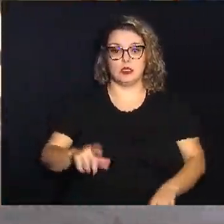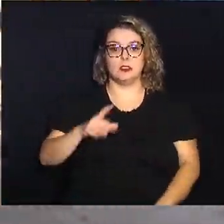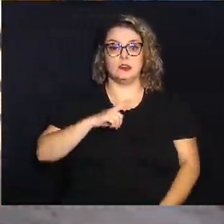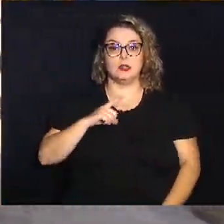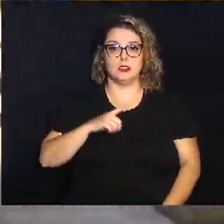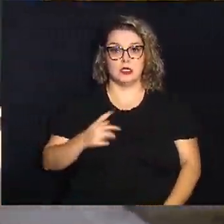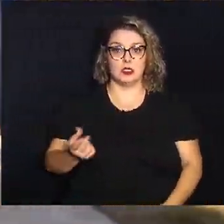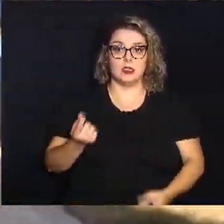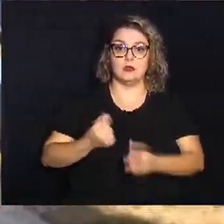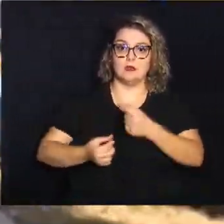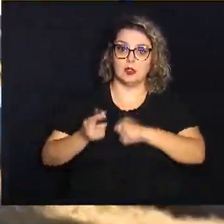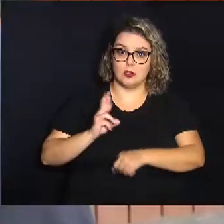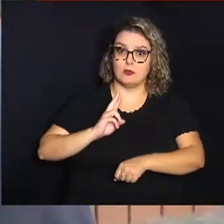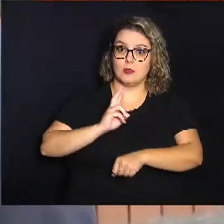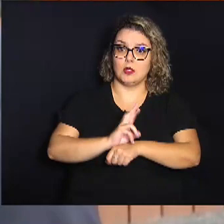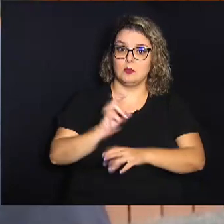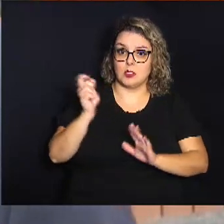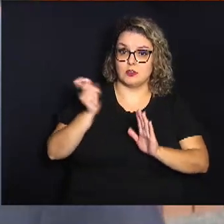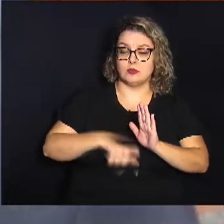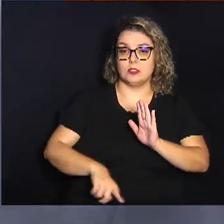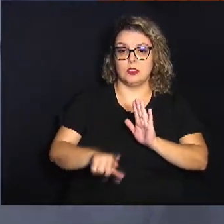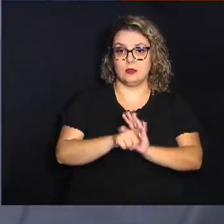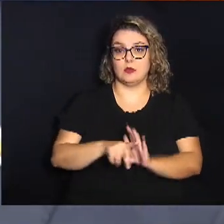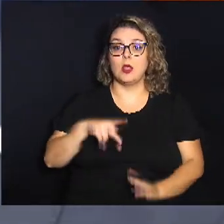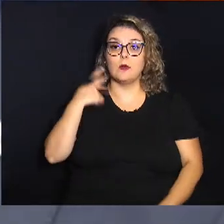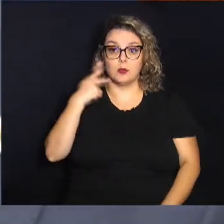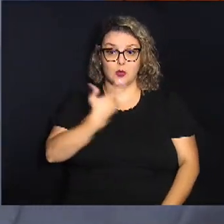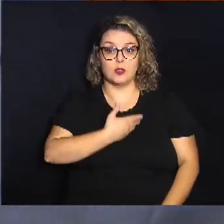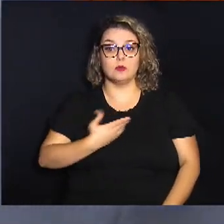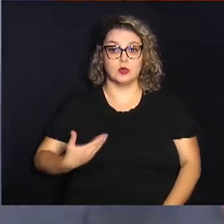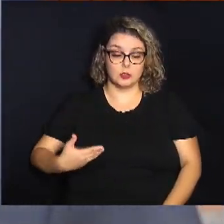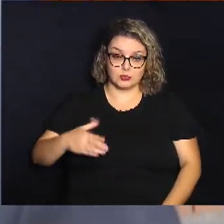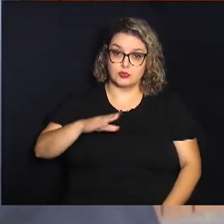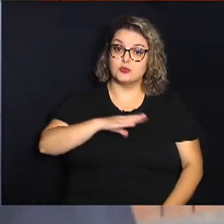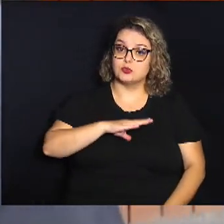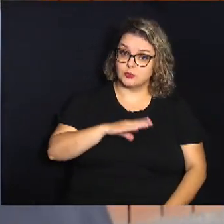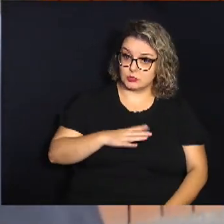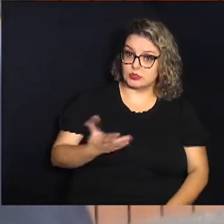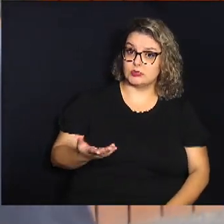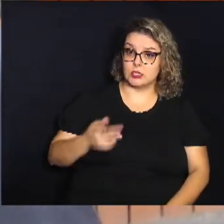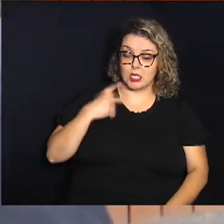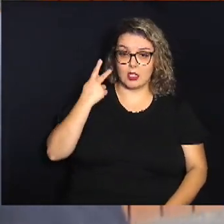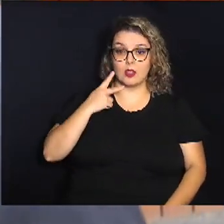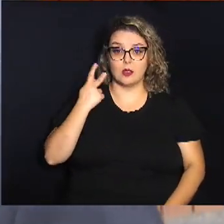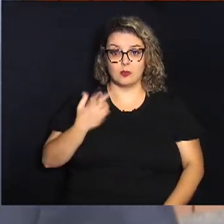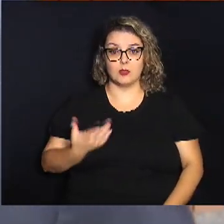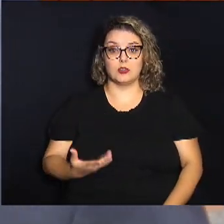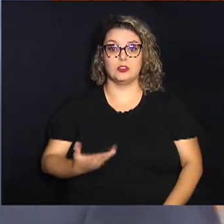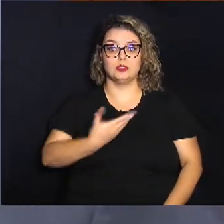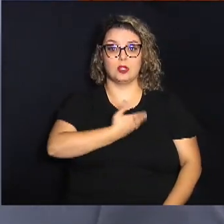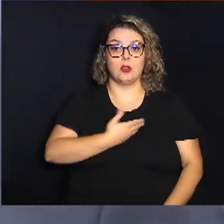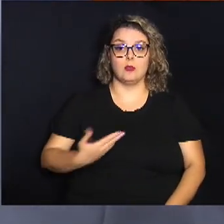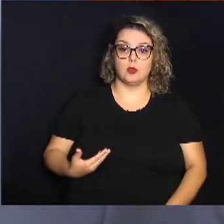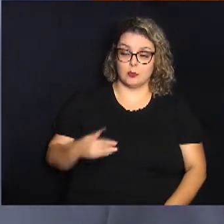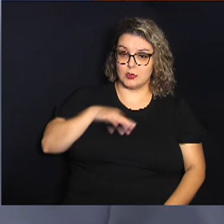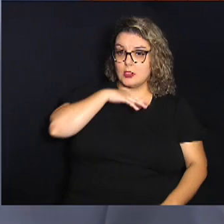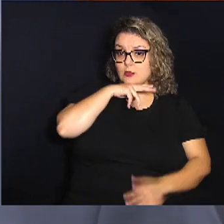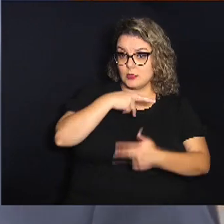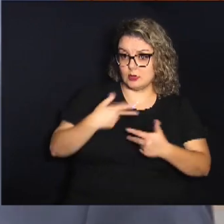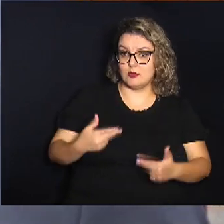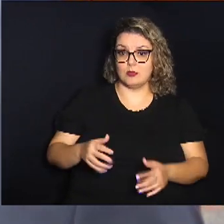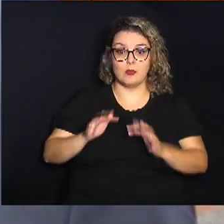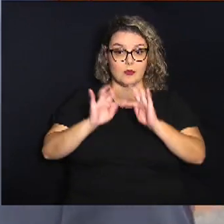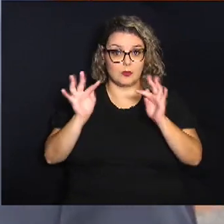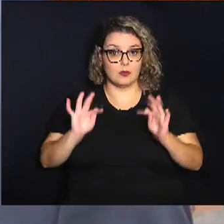para a execução desta lei Política Pública Municipal e Política Pública do Animal então eu fico feliz onde vai